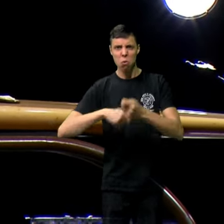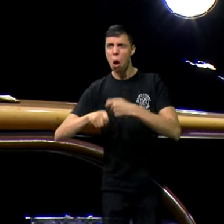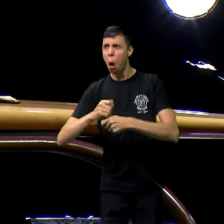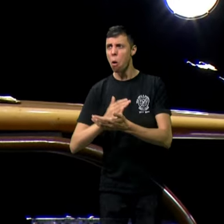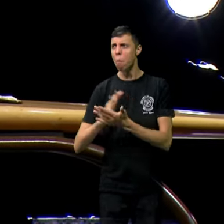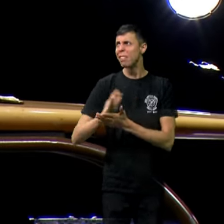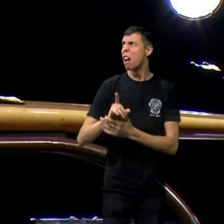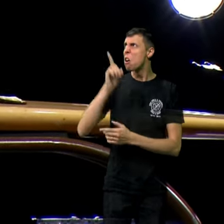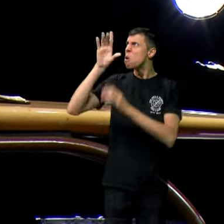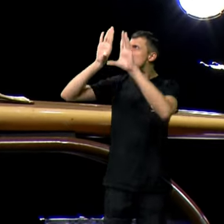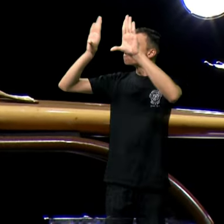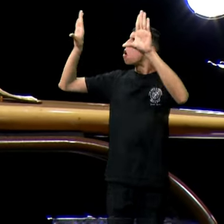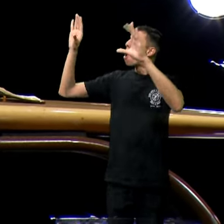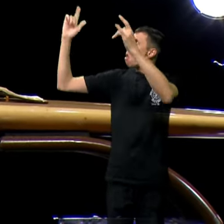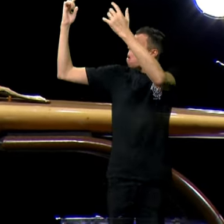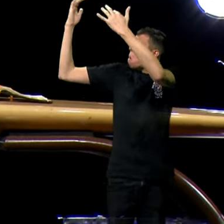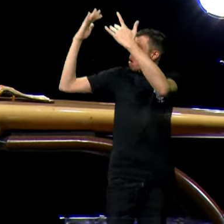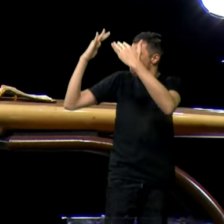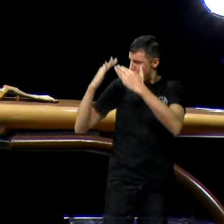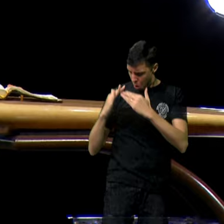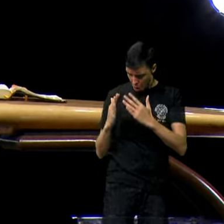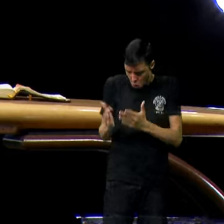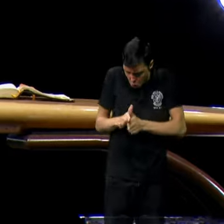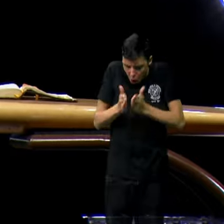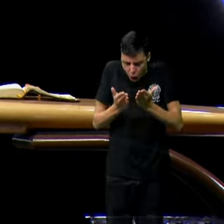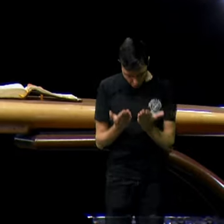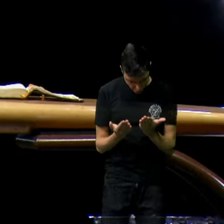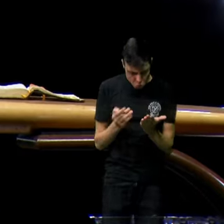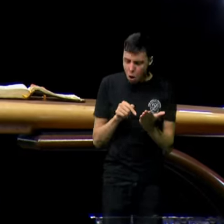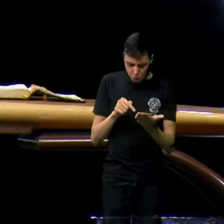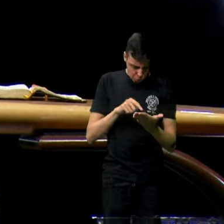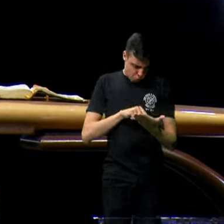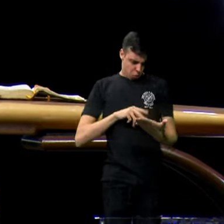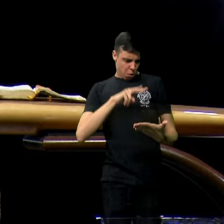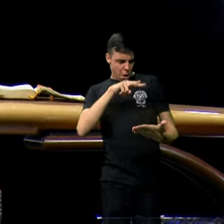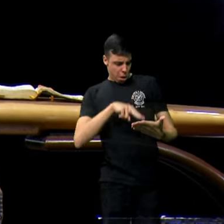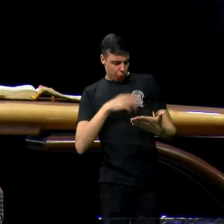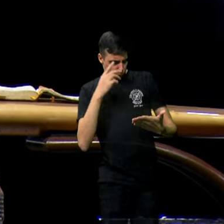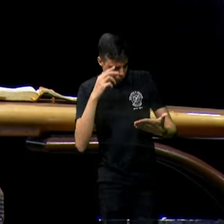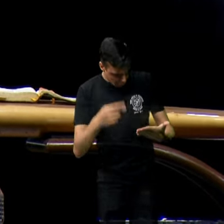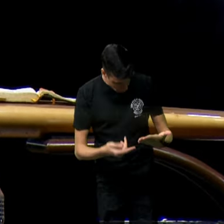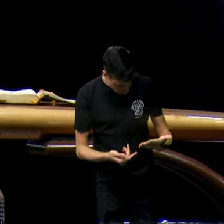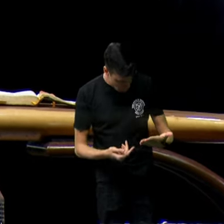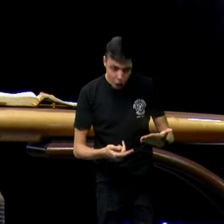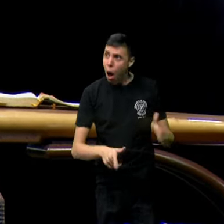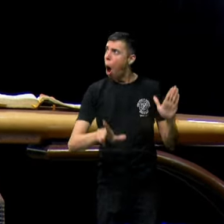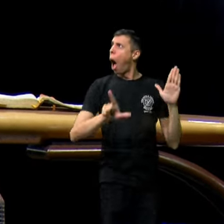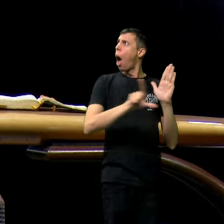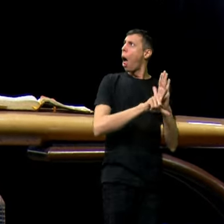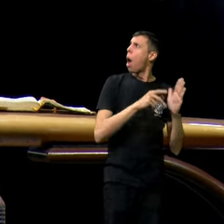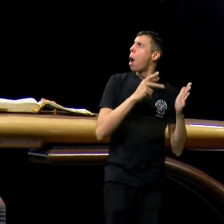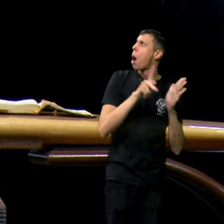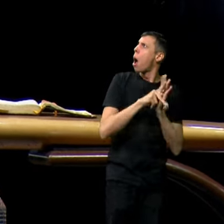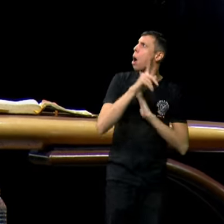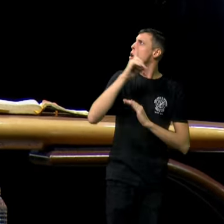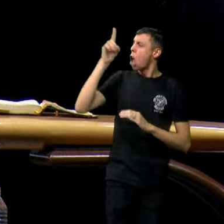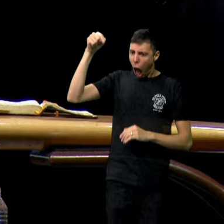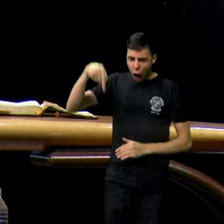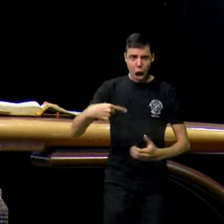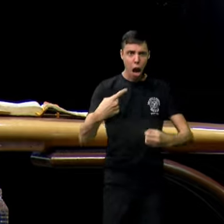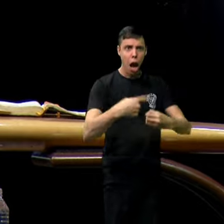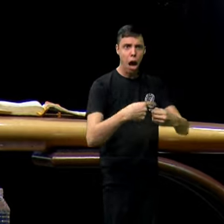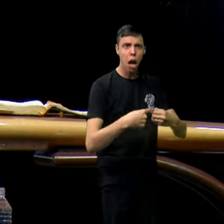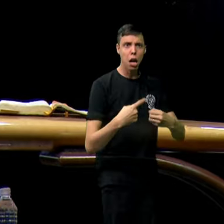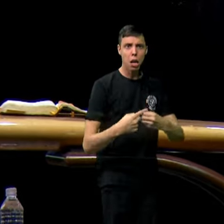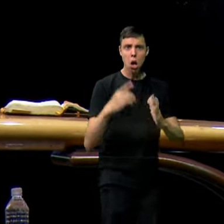céu e começava a abrir os livros de justiça do Eterno e dizia, conforme o decreto do Eterno nesta cidade, aqui